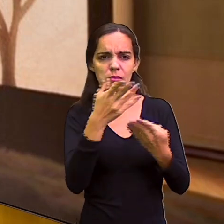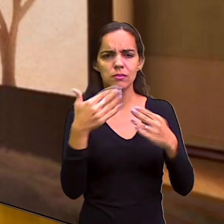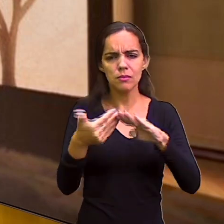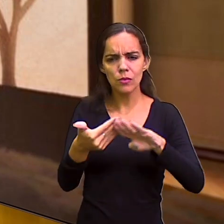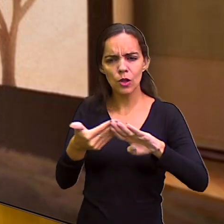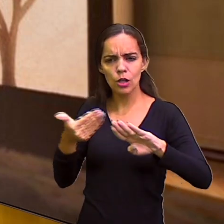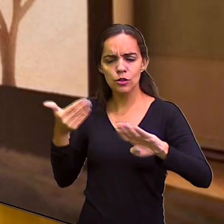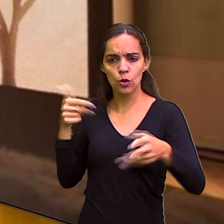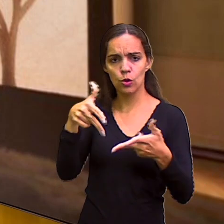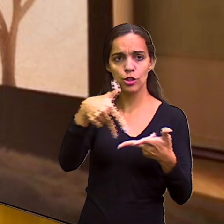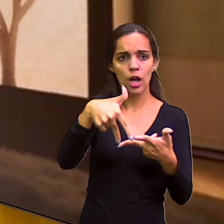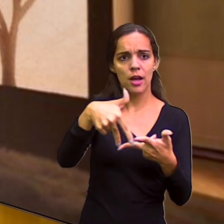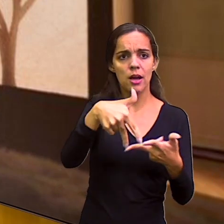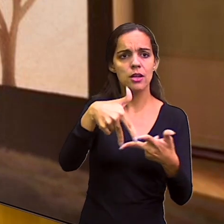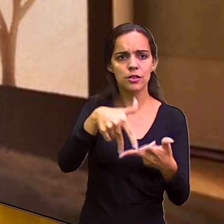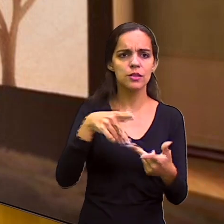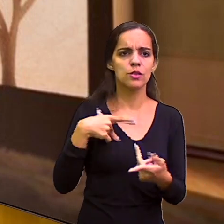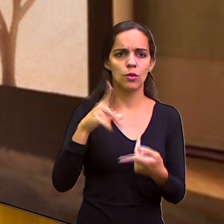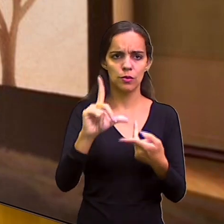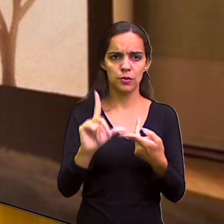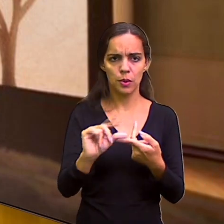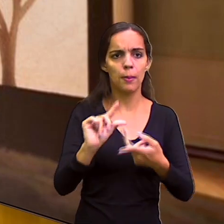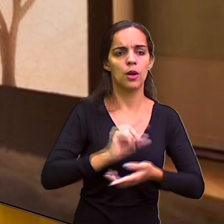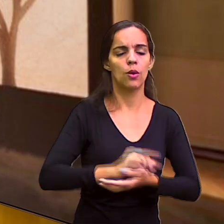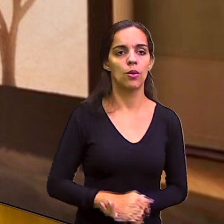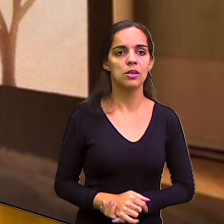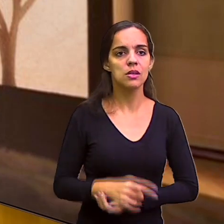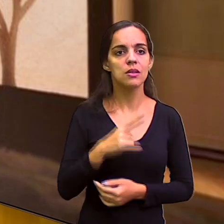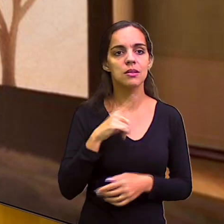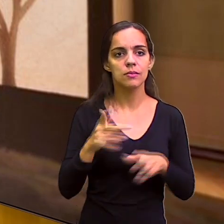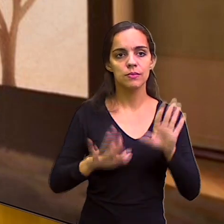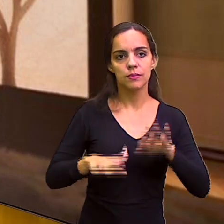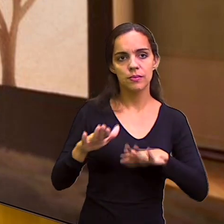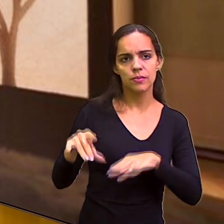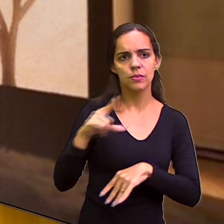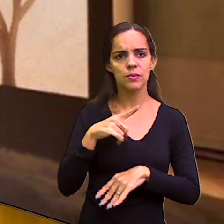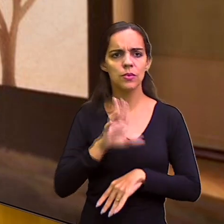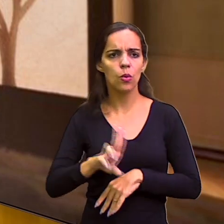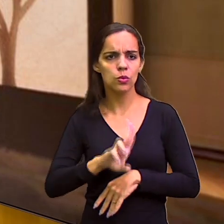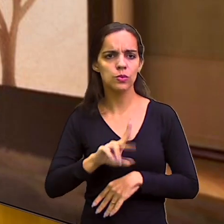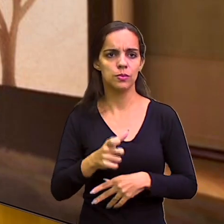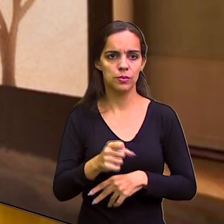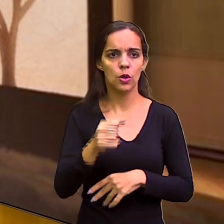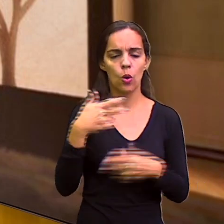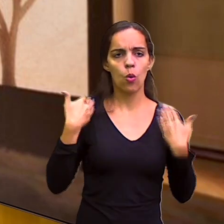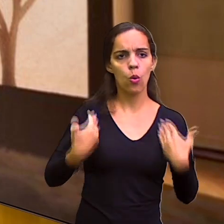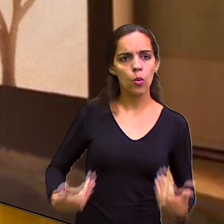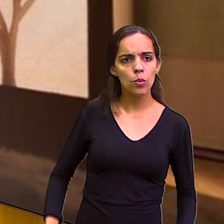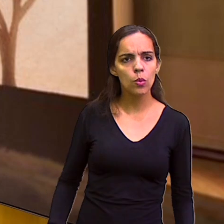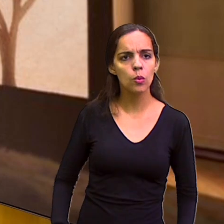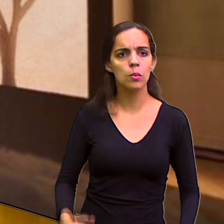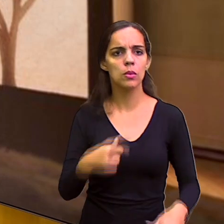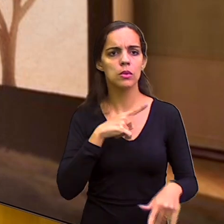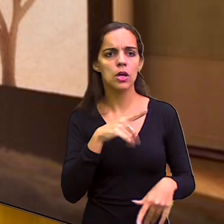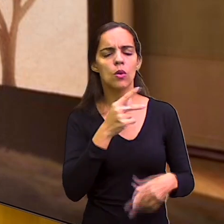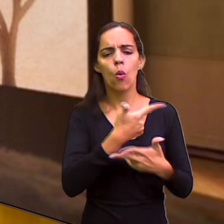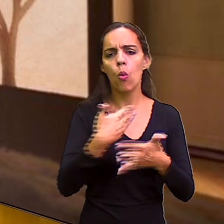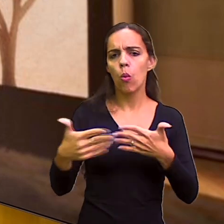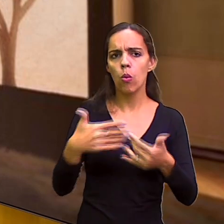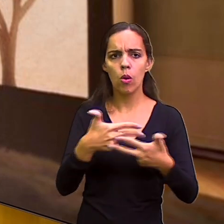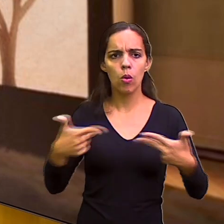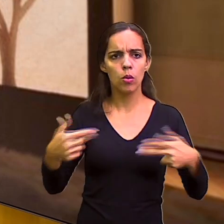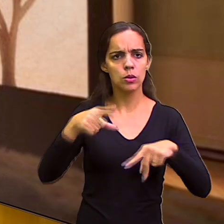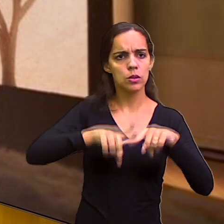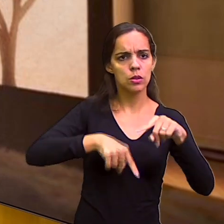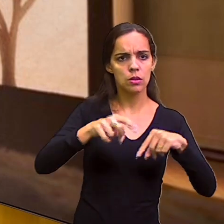as sombras podem ser objetos tridimensionais, silhuetas, como o corpo humano ou qualquer outro objeto